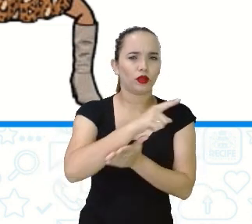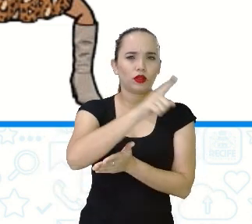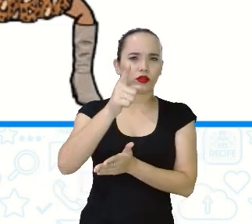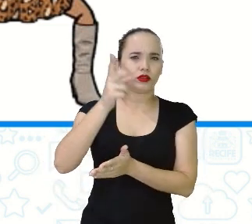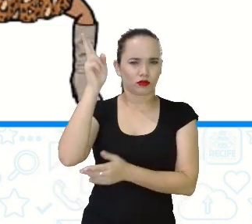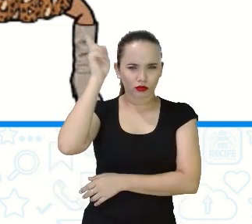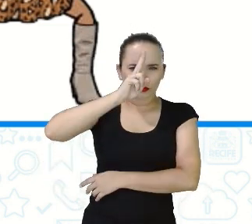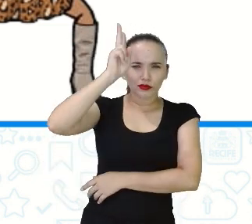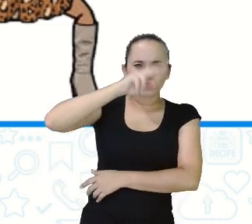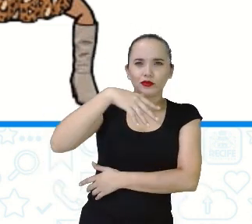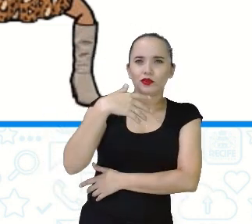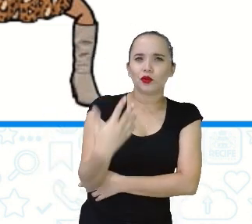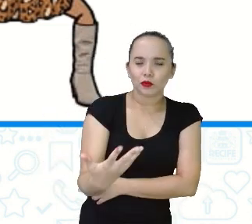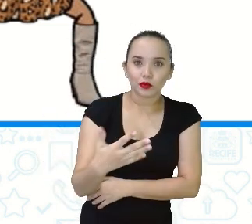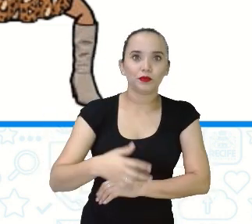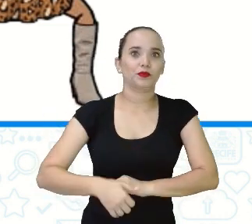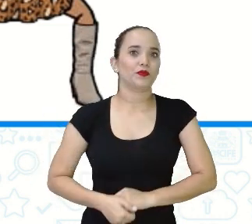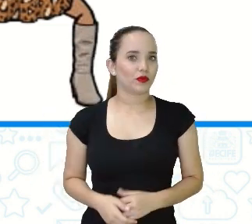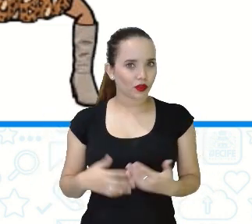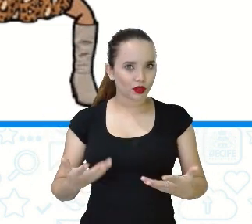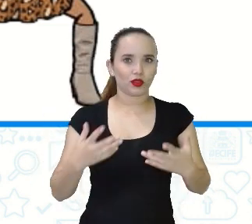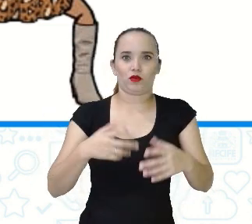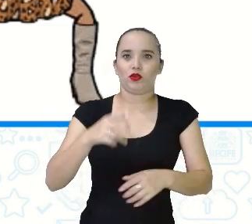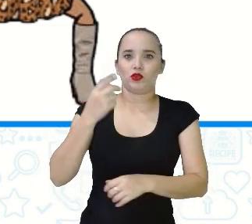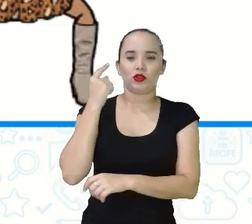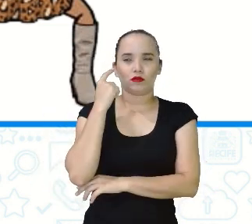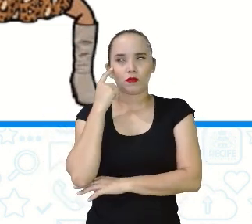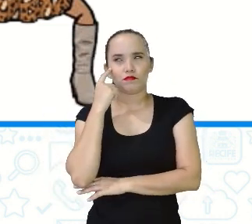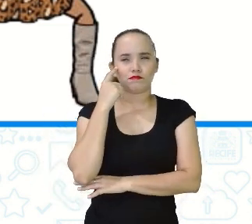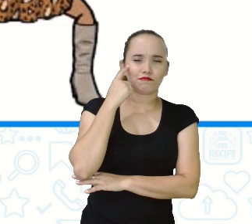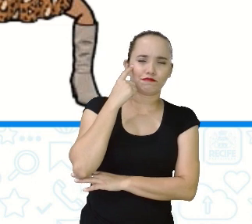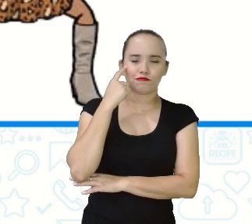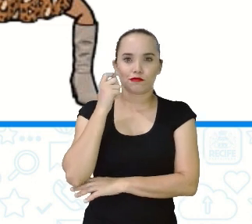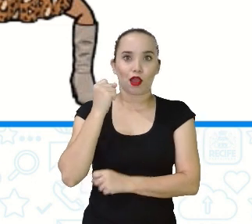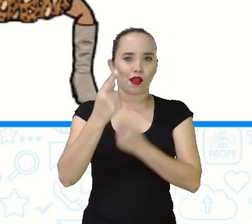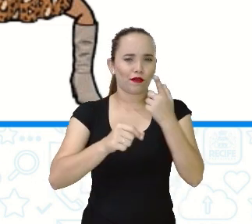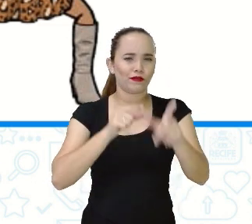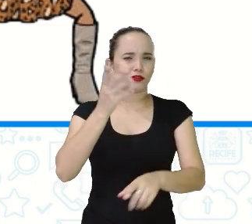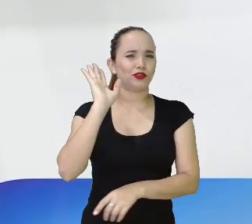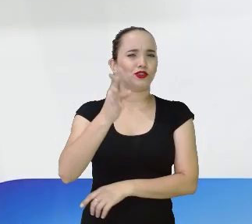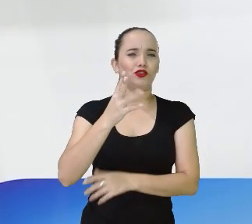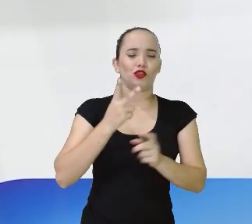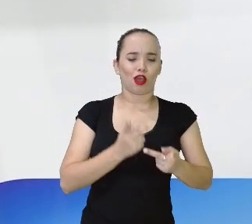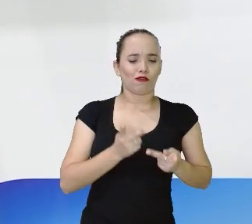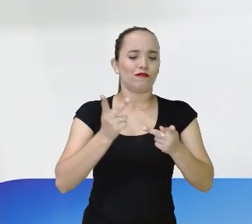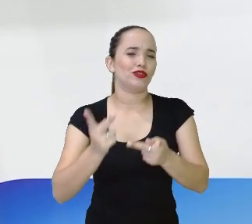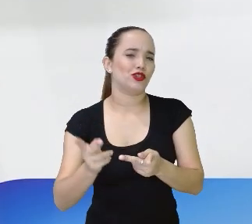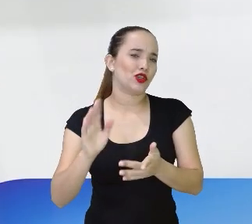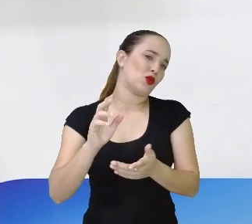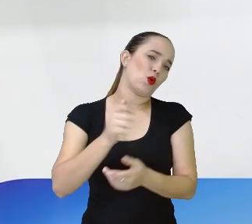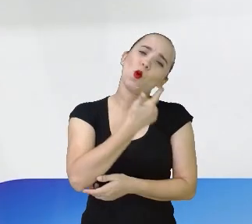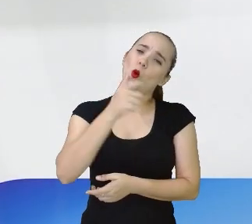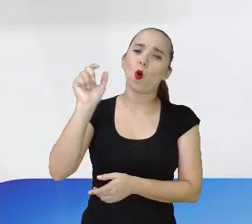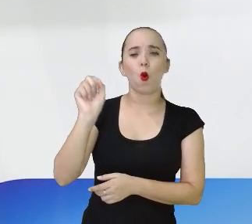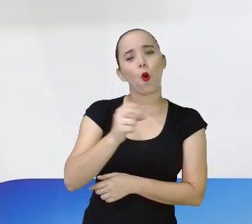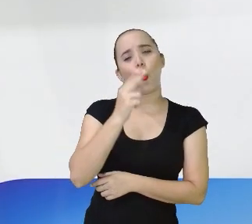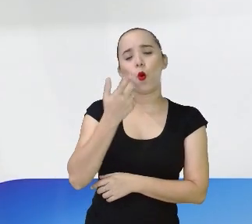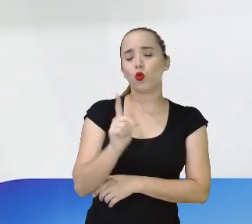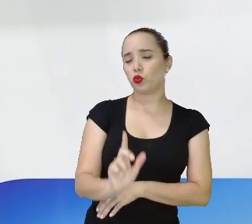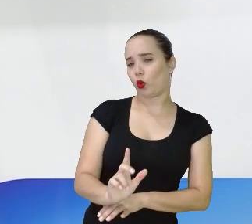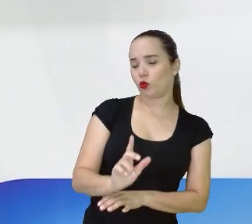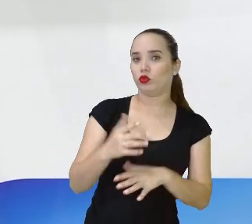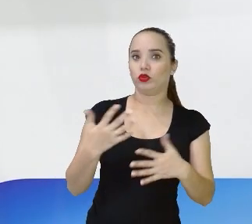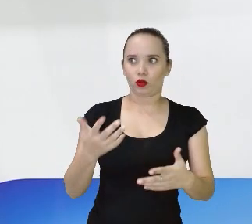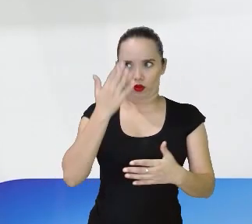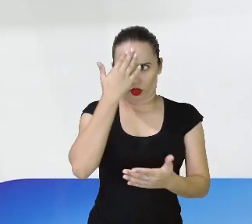aqui é um patrimônio cultural do nosso estado. Vocês já foram, vocês já visitaram. Provavelmente alguns que eu vou mostrar, vocês já devem